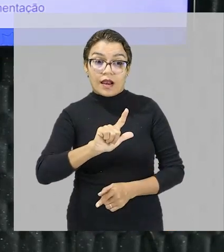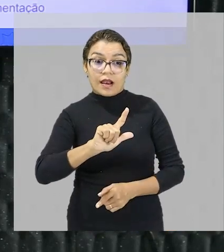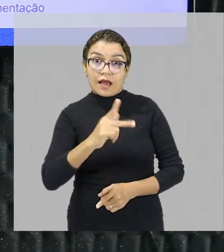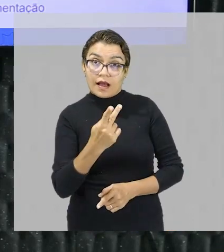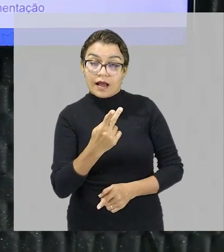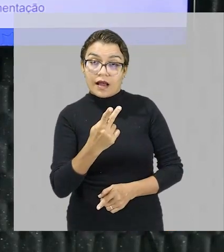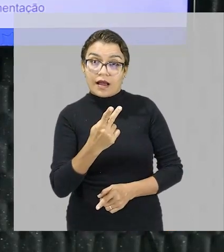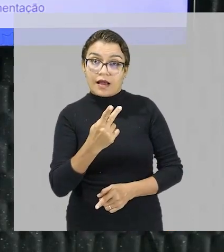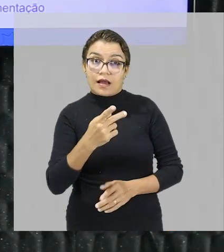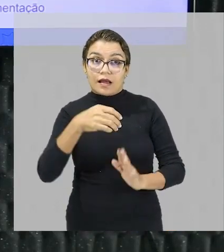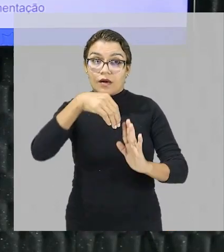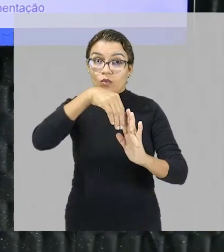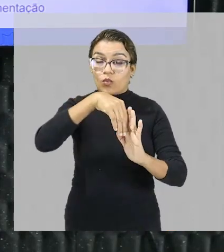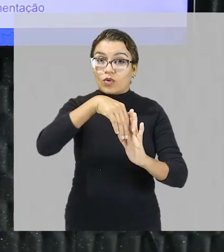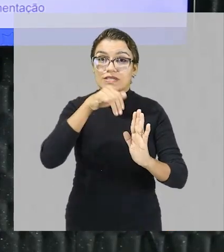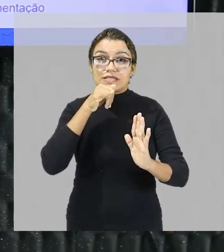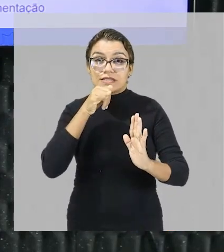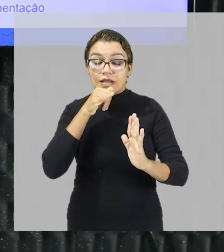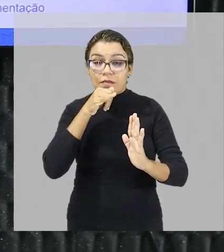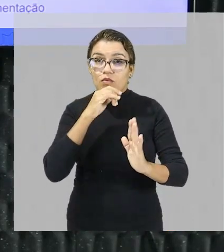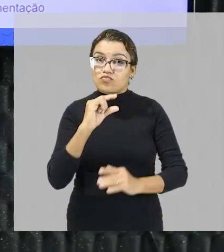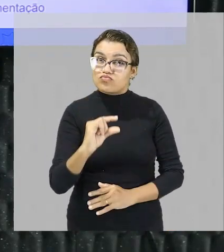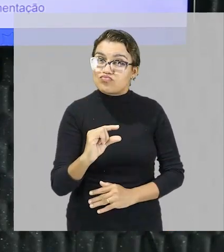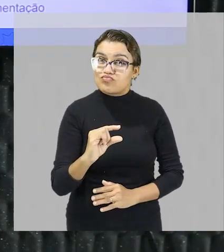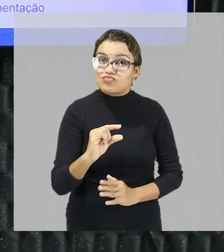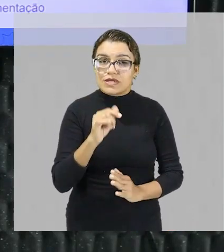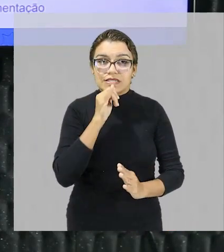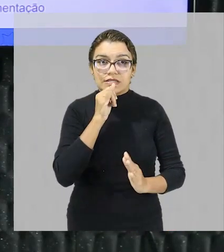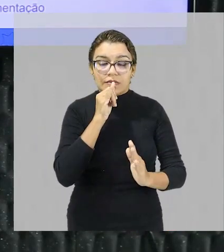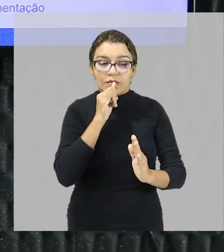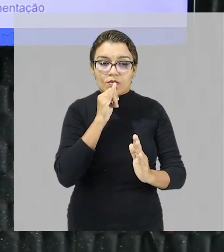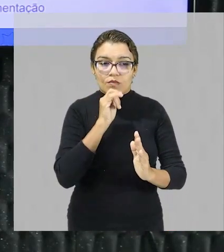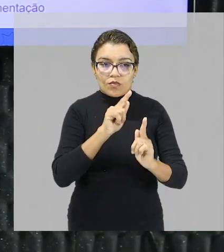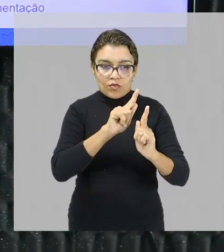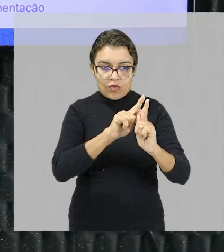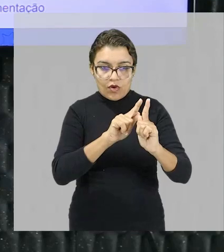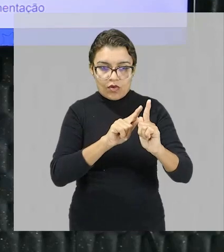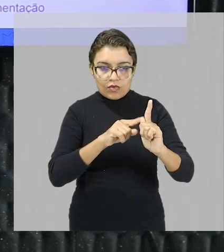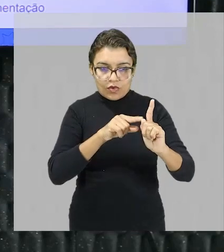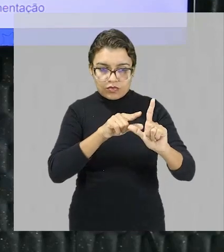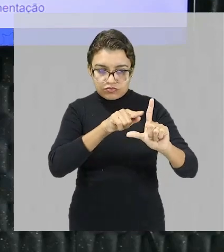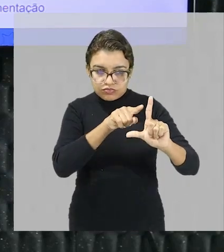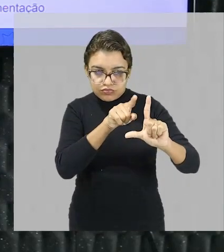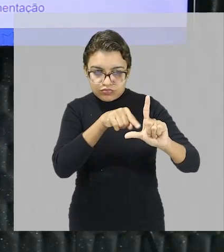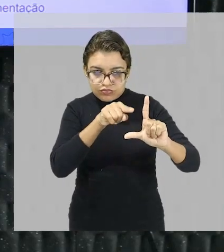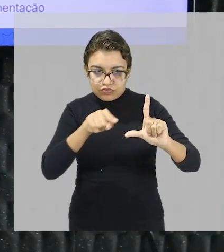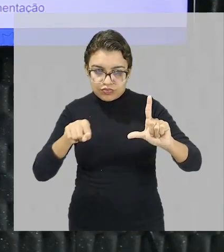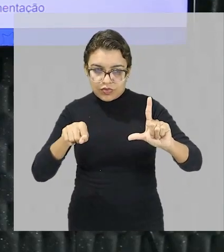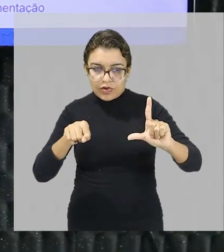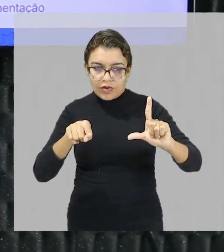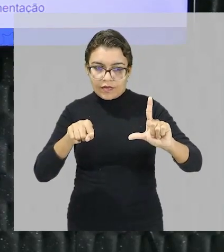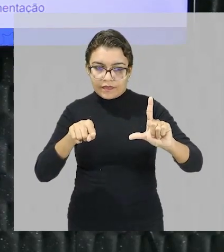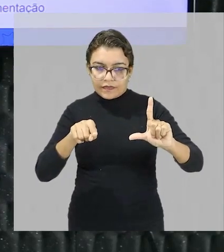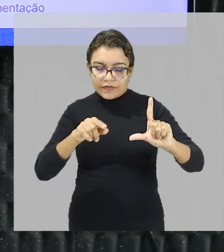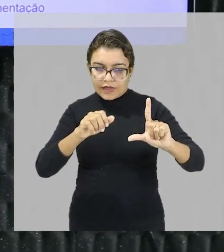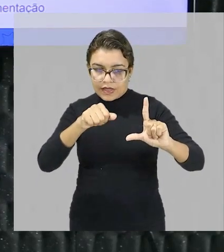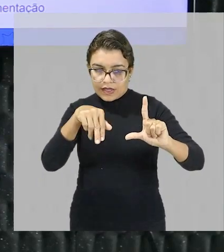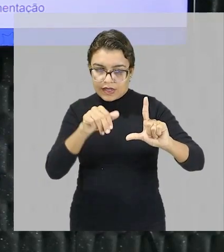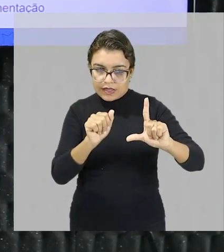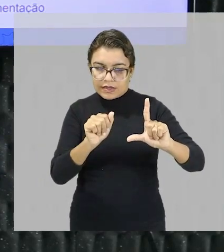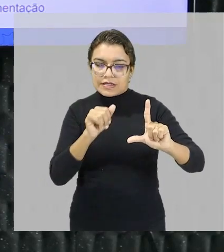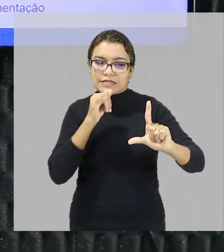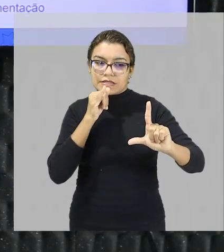está muito baixo. Então, se esse gráfico 1 estivesse referindo ao LH, eu vou olhar aqui que